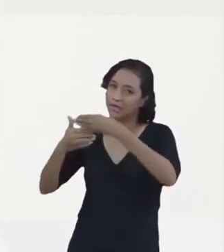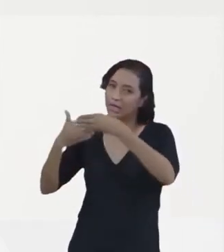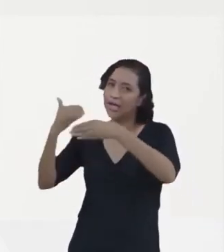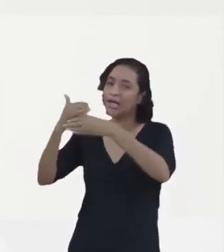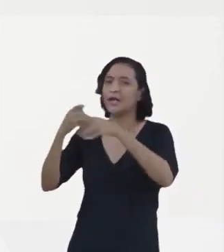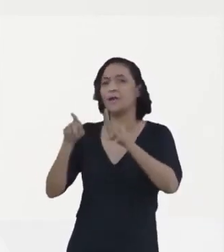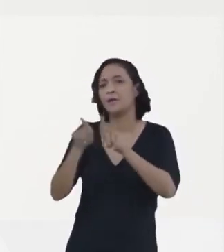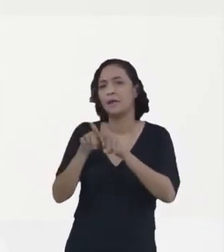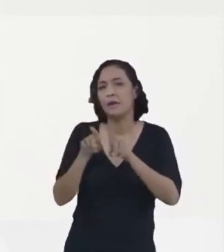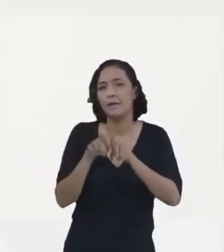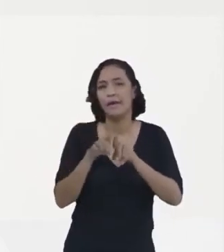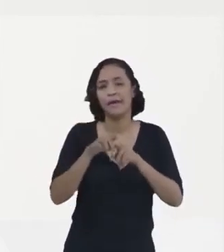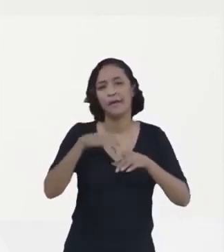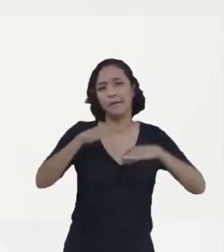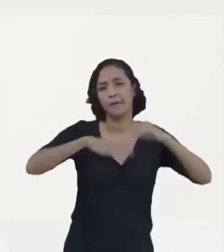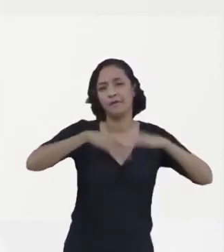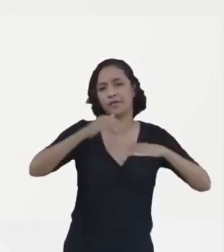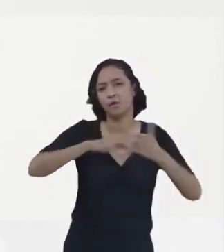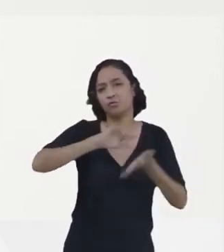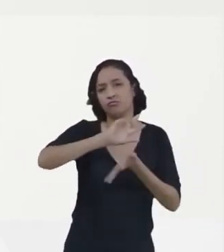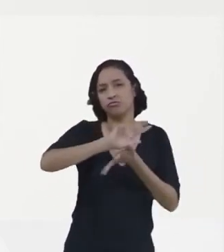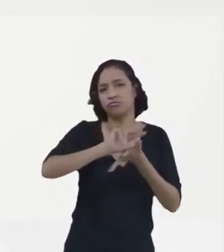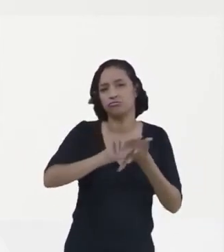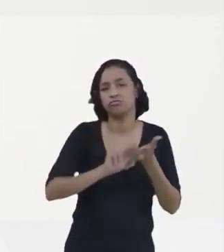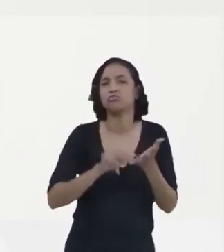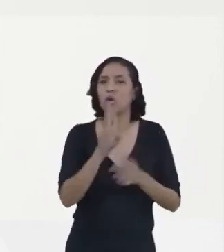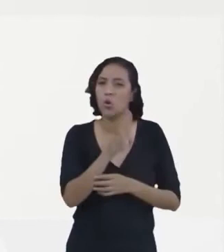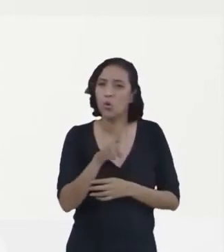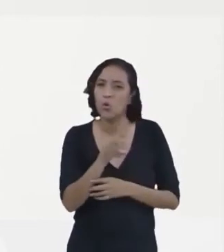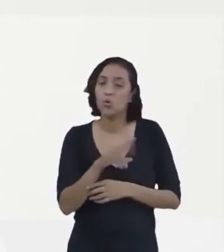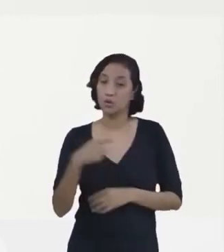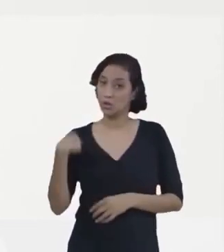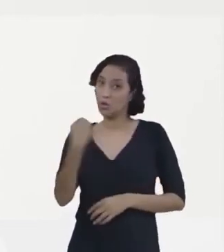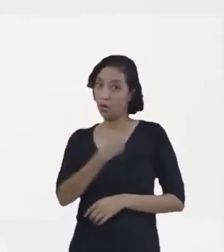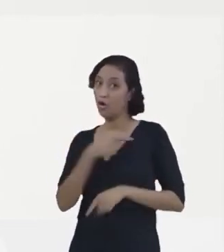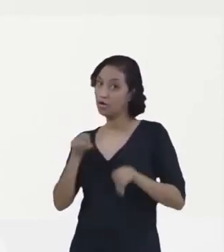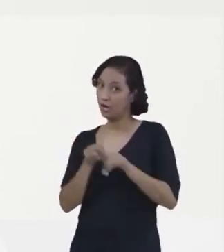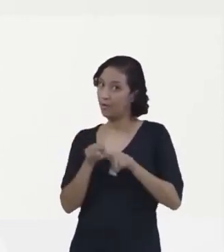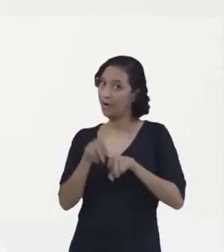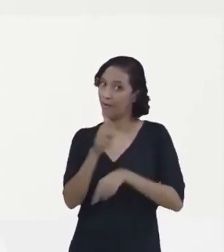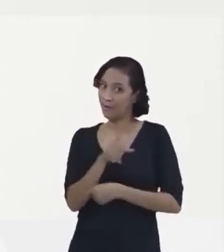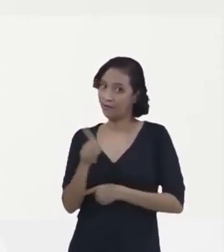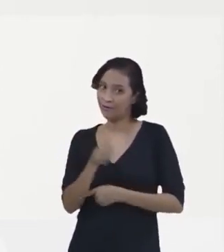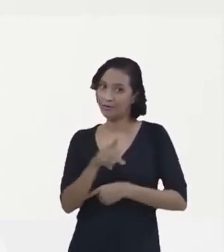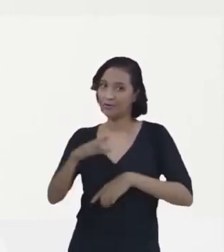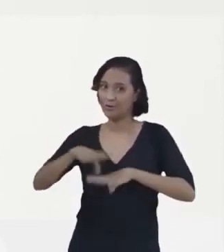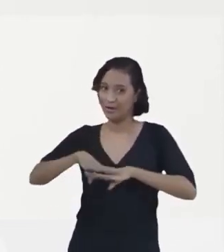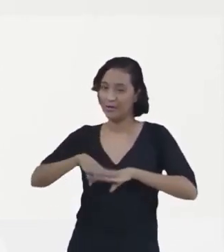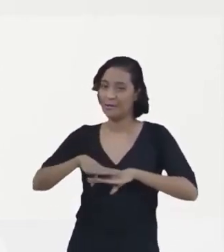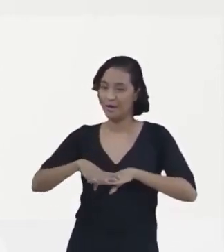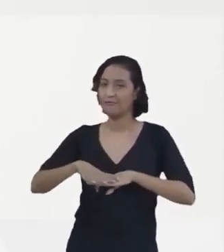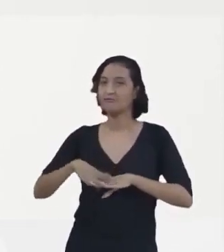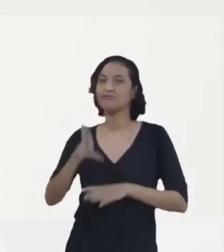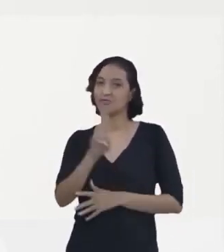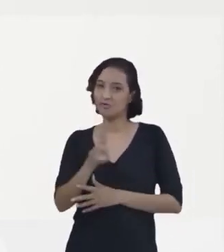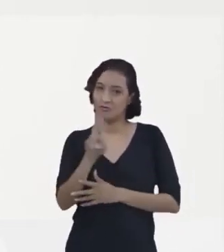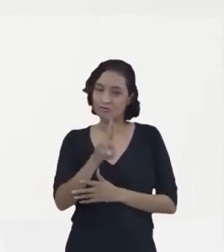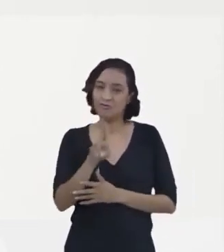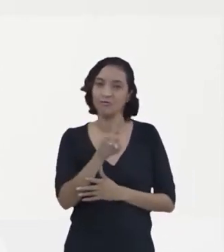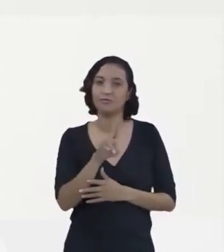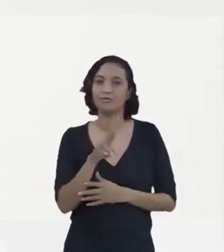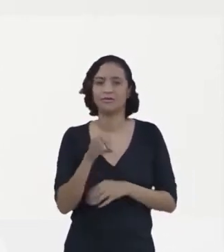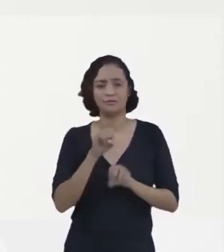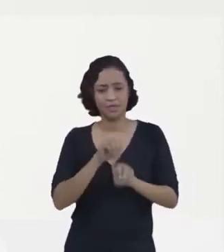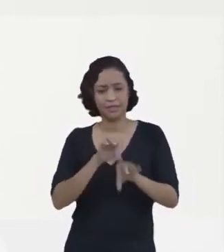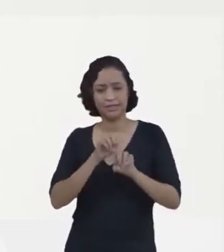utilizada. E também pode ser utilizada por nós, professores de matemática. nós vamos utilizar para as medidas, ensinar as medidas